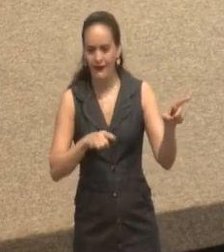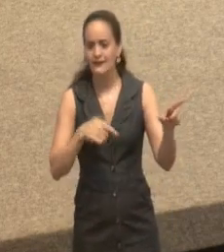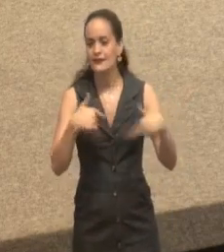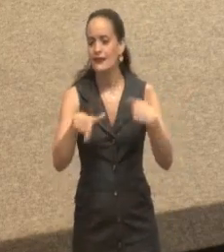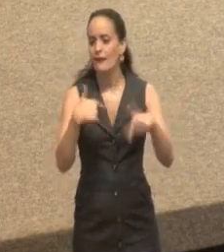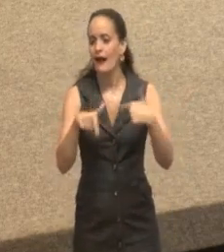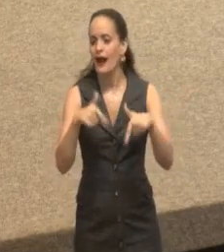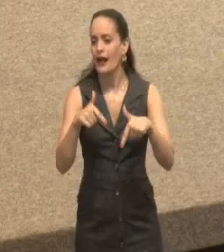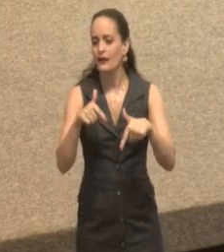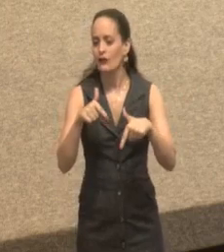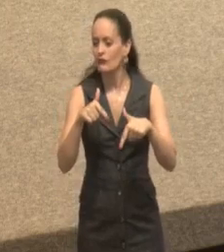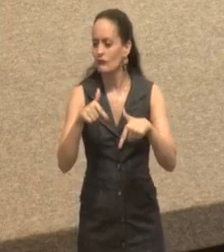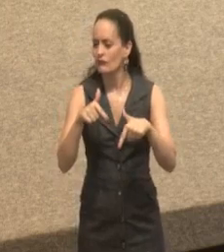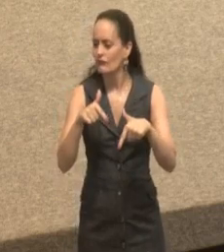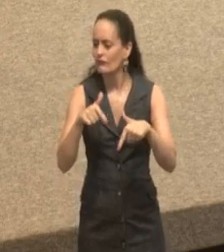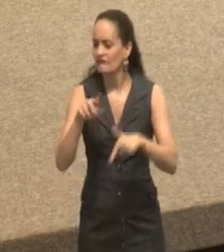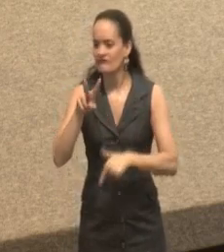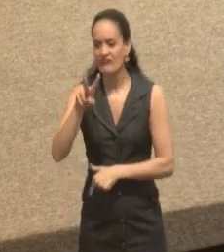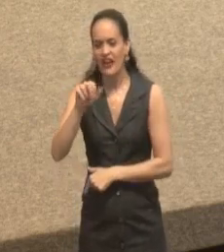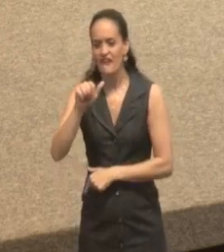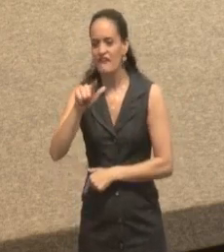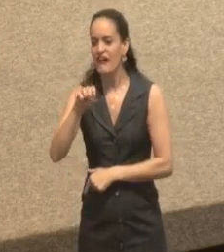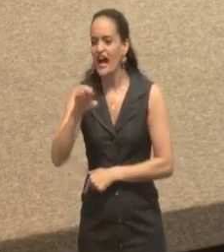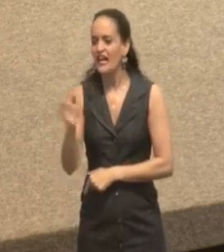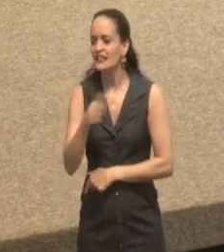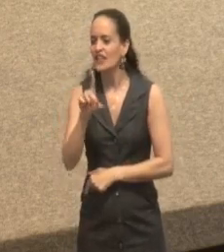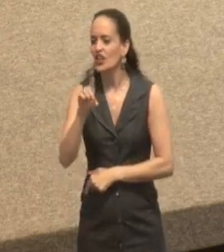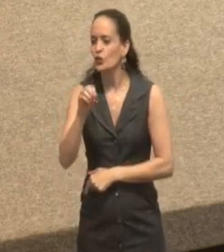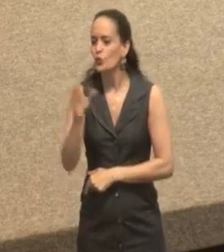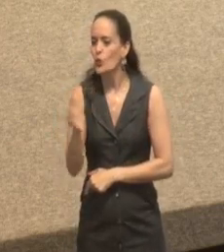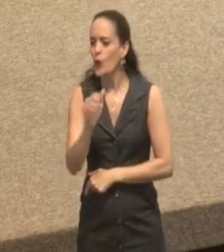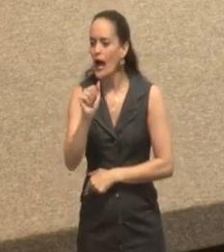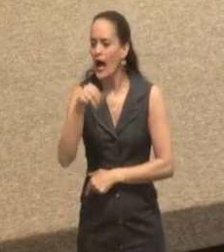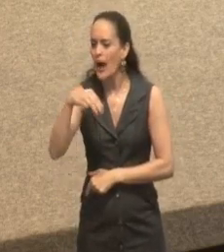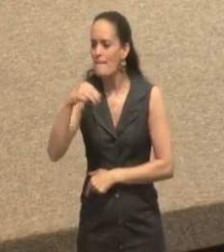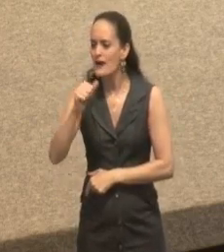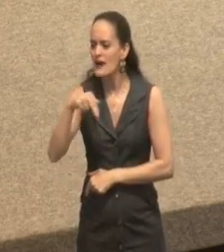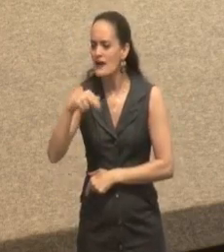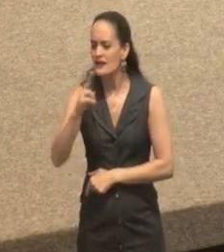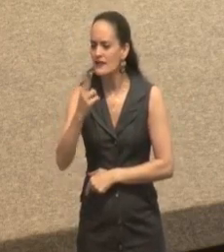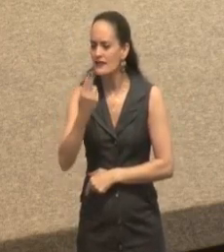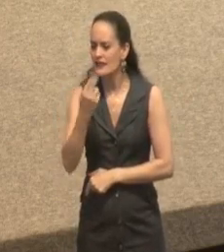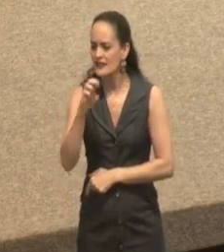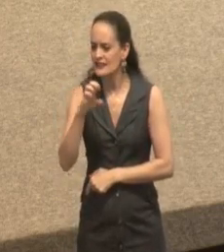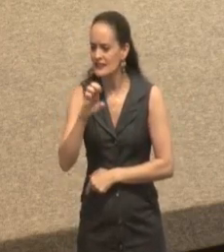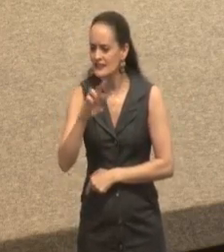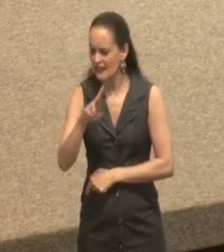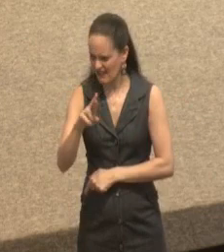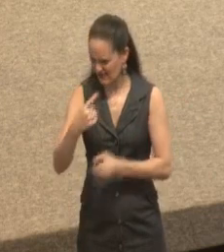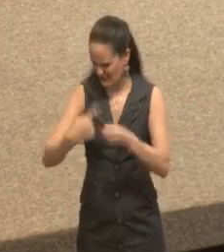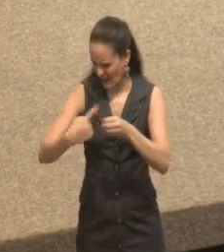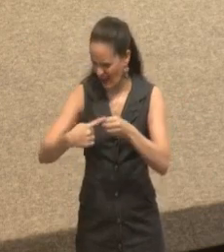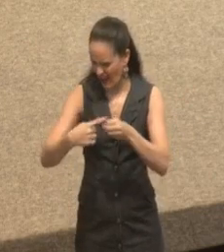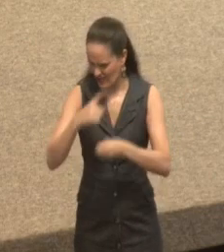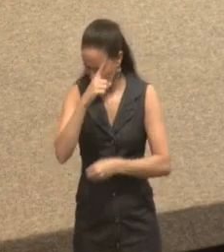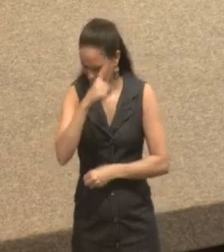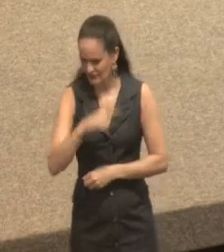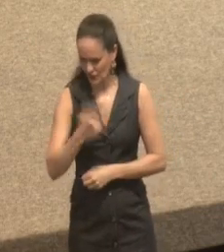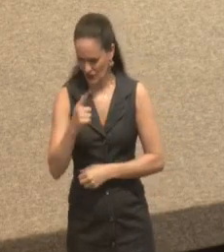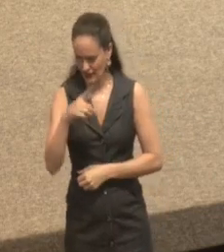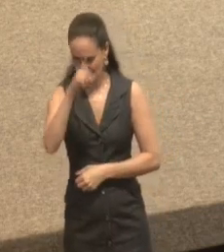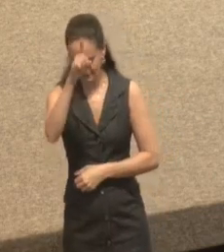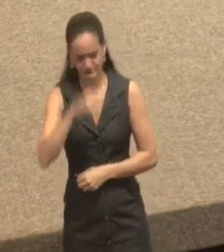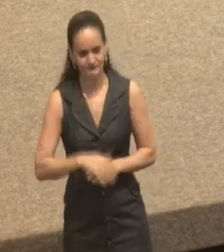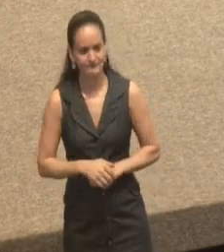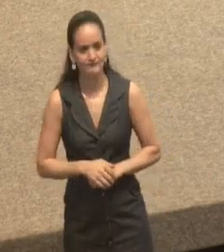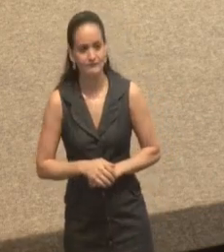família. Sejam muito bem-vindos aqui. Estivemos lá no último domingo. Bênção, né, pastor? Sejam muito bem-vindos. E assim, é membro da